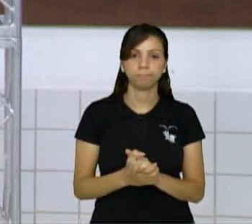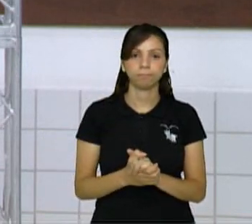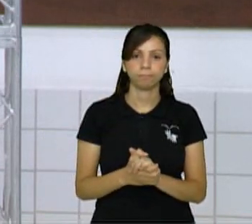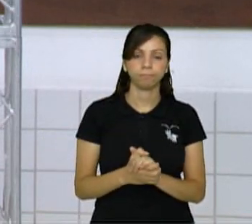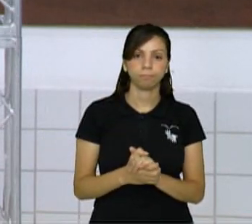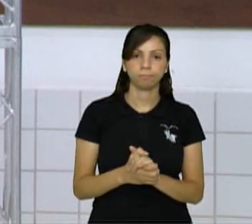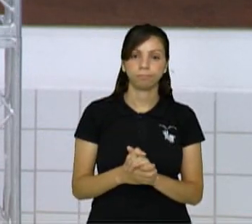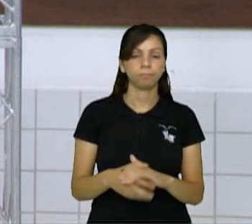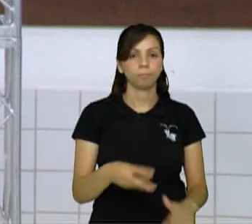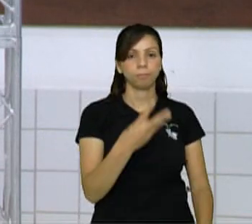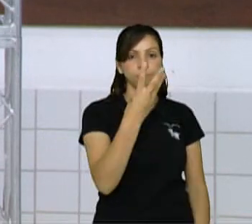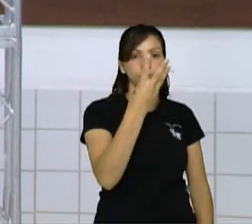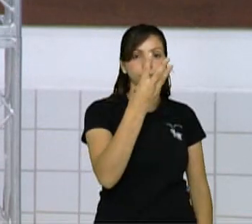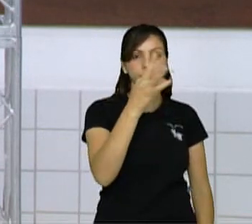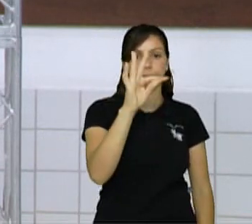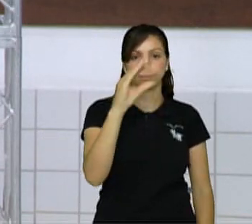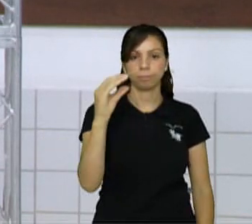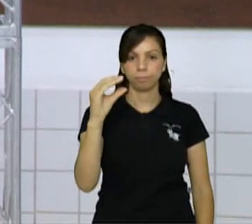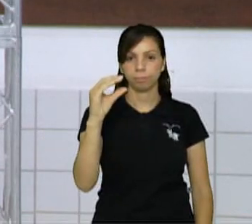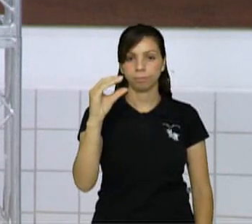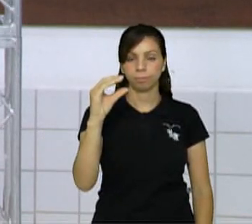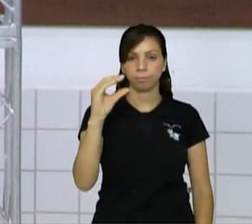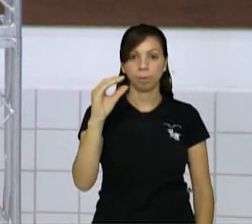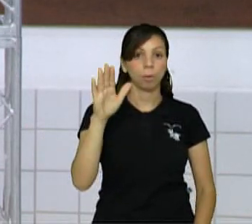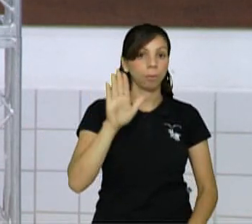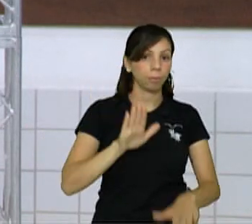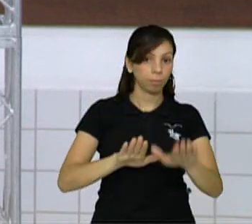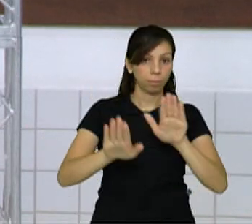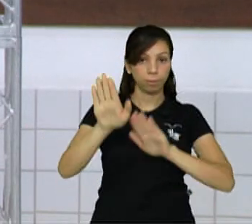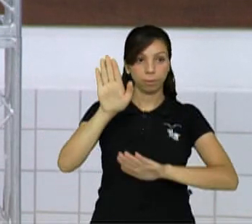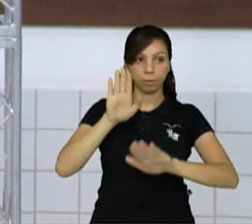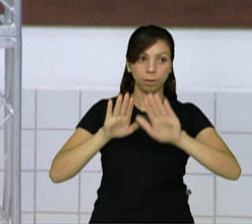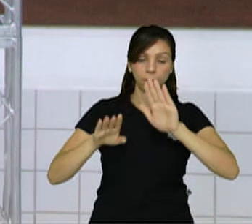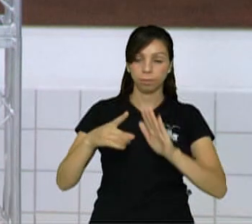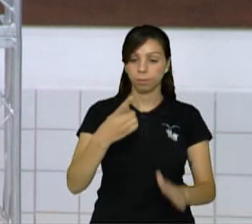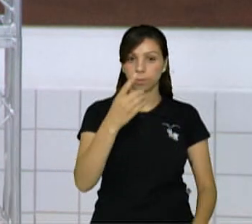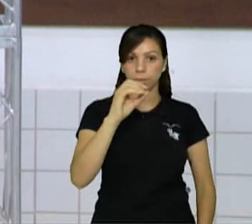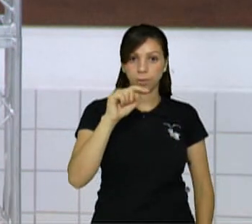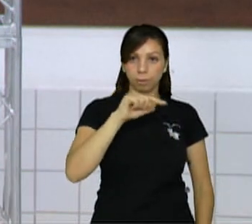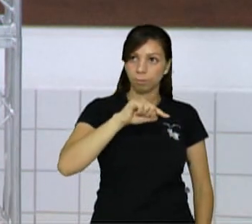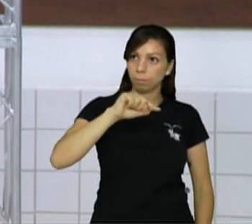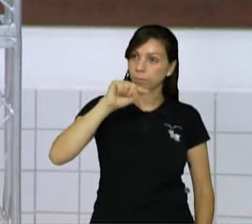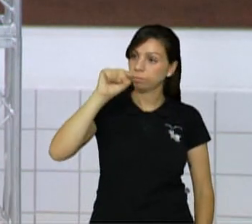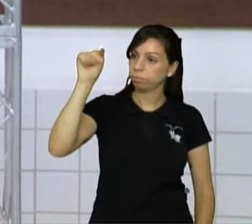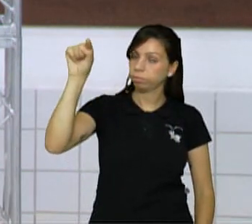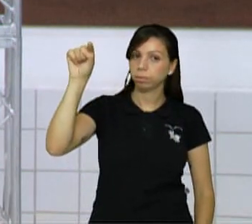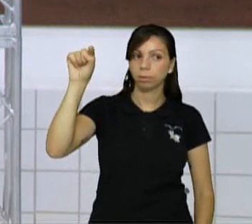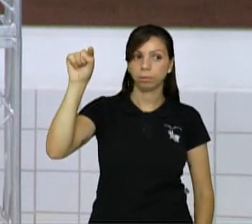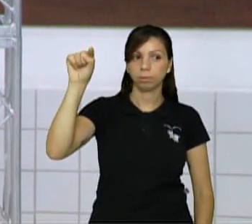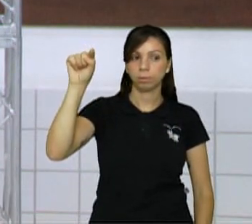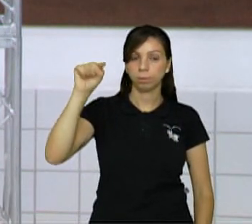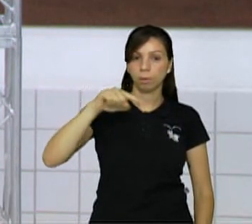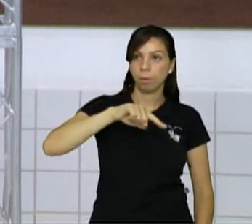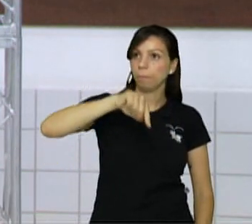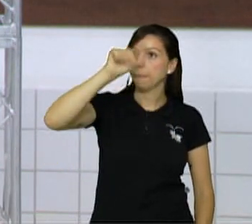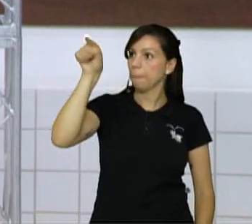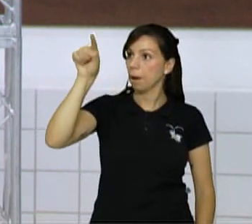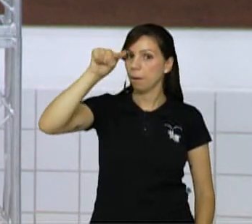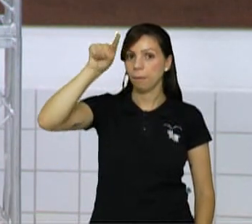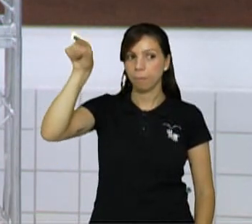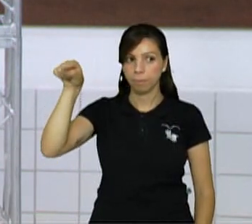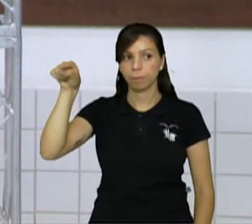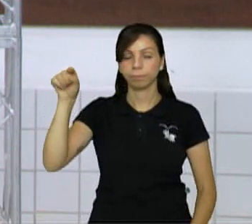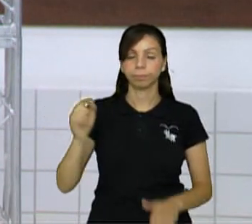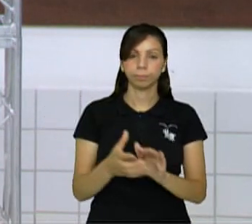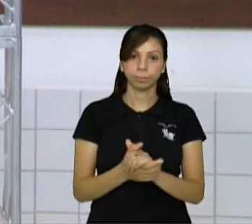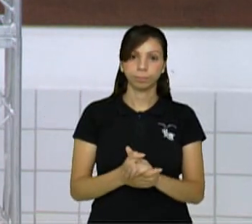dá 3TC. Cuidado, pessoal. O 10 ele vai multiplicando todo o termo. Ou seja,